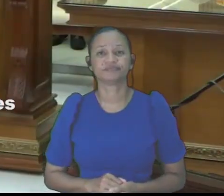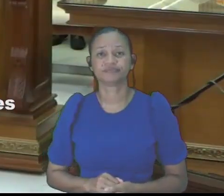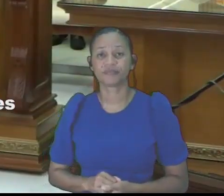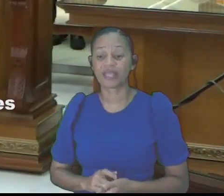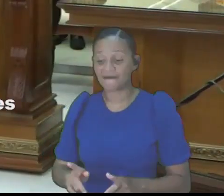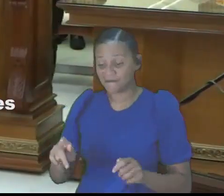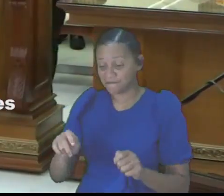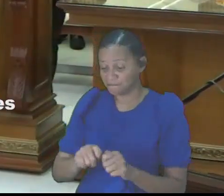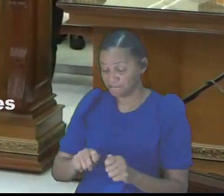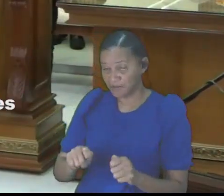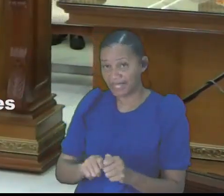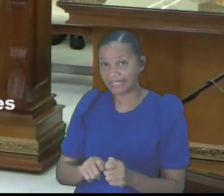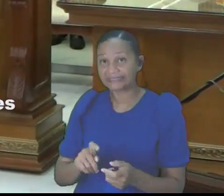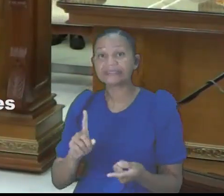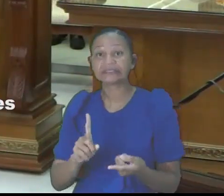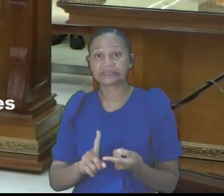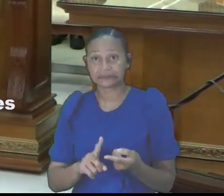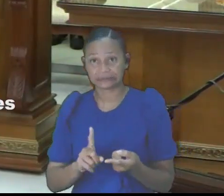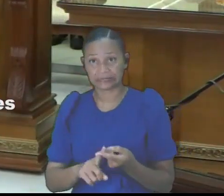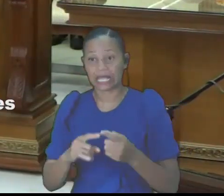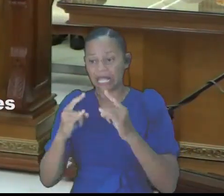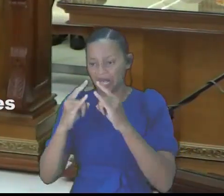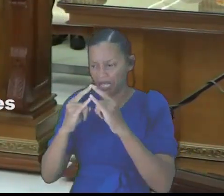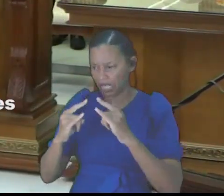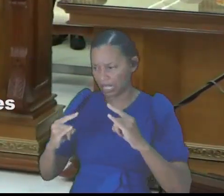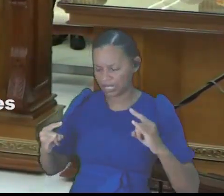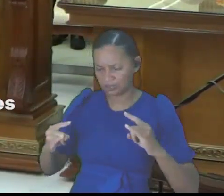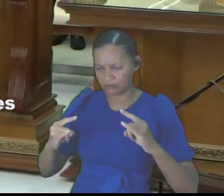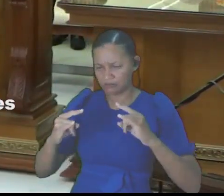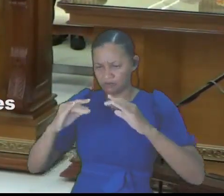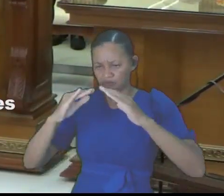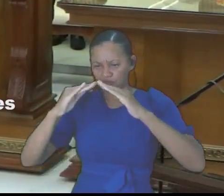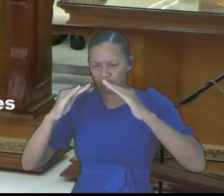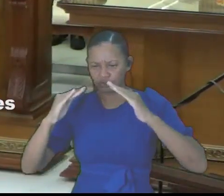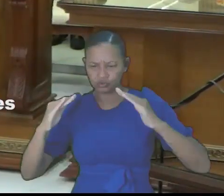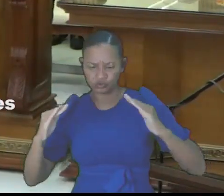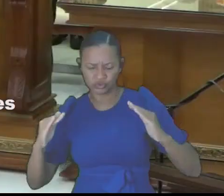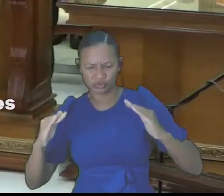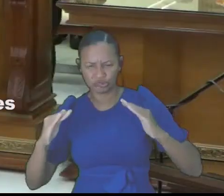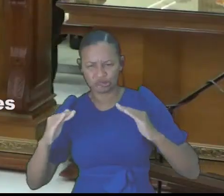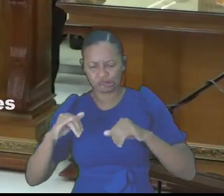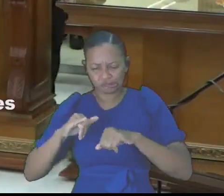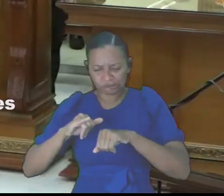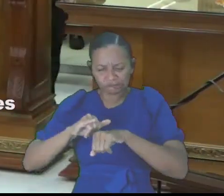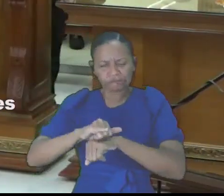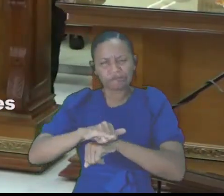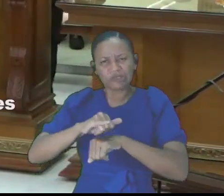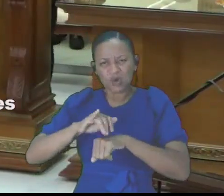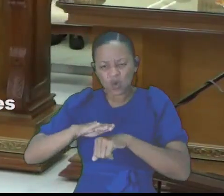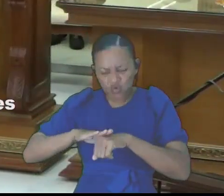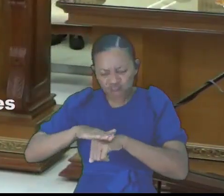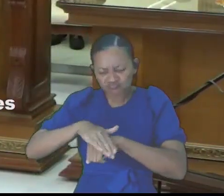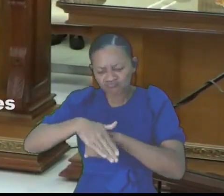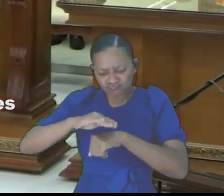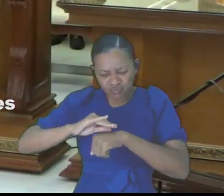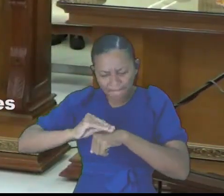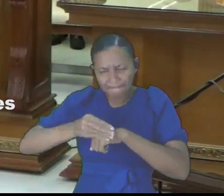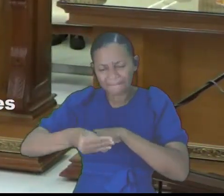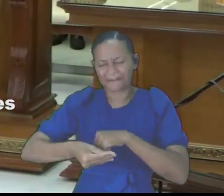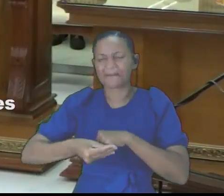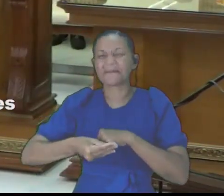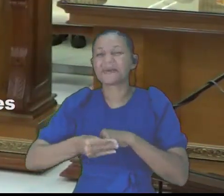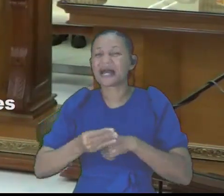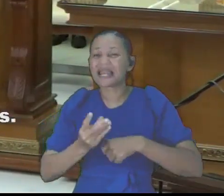Fez também para a tenda uma coberta de peles de carneiros, tintas